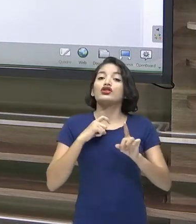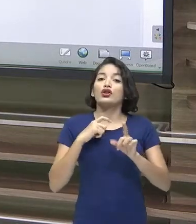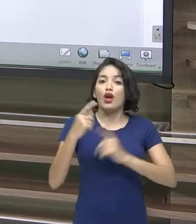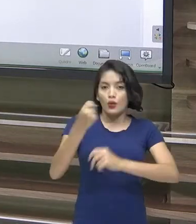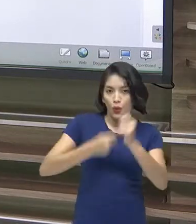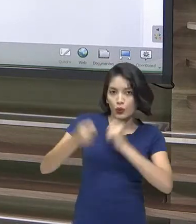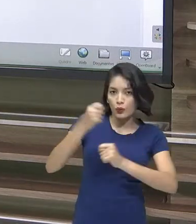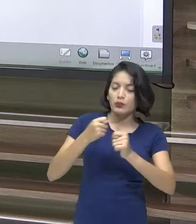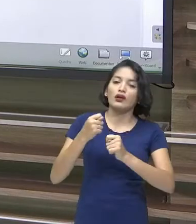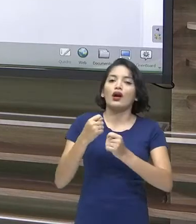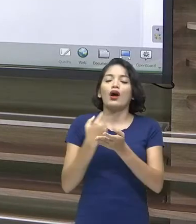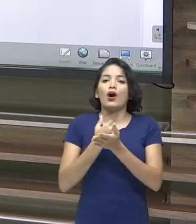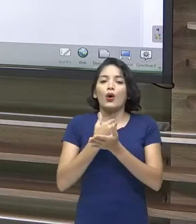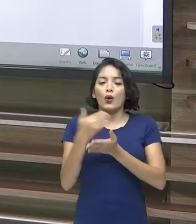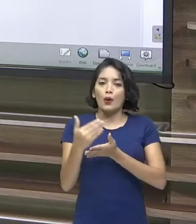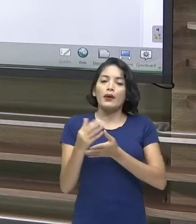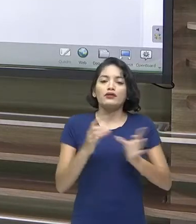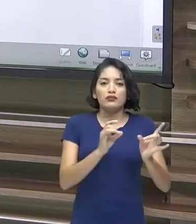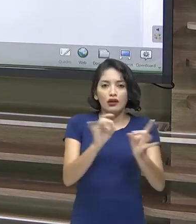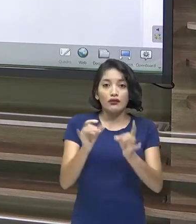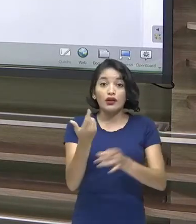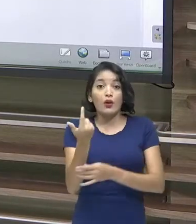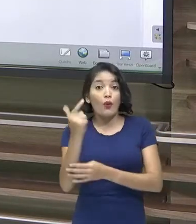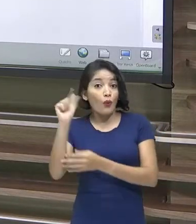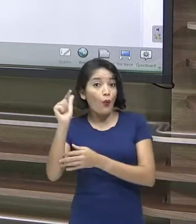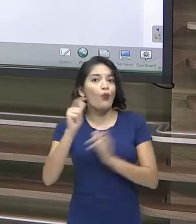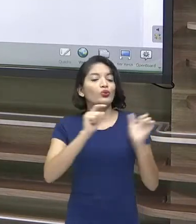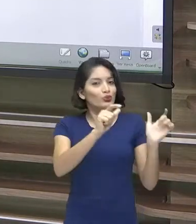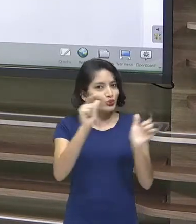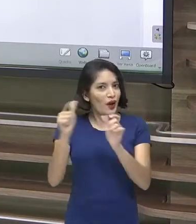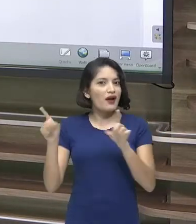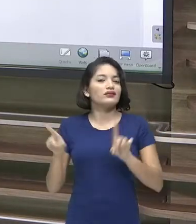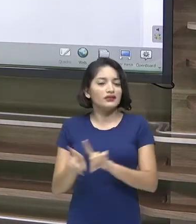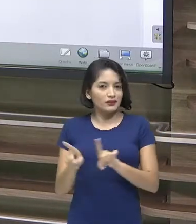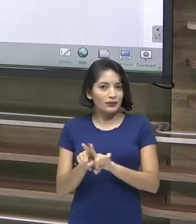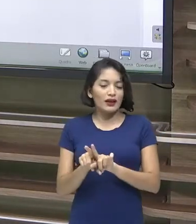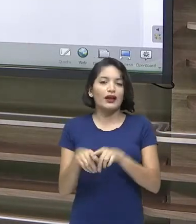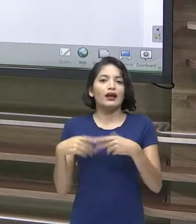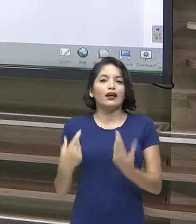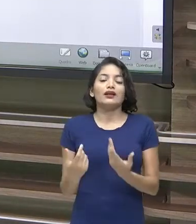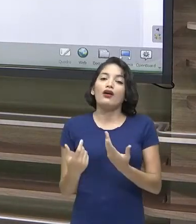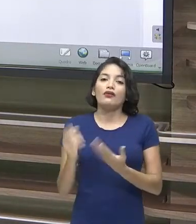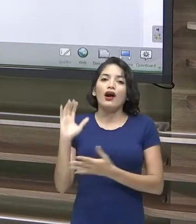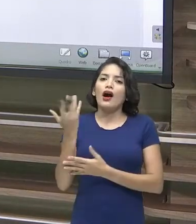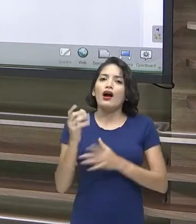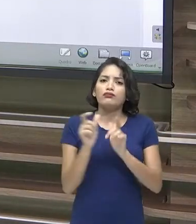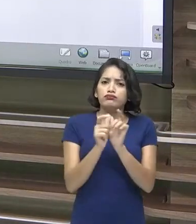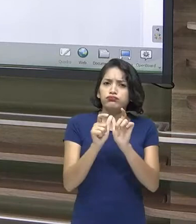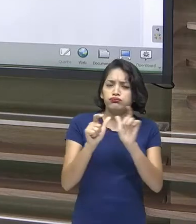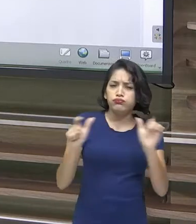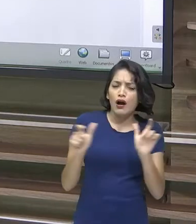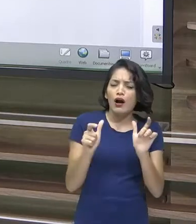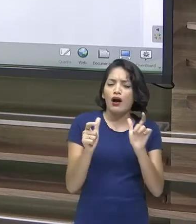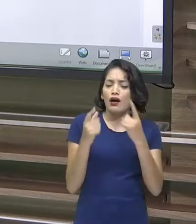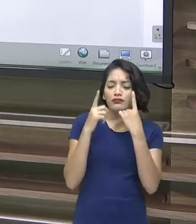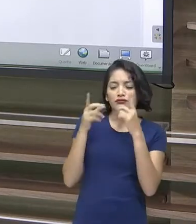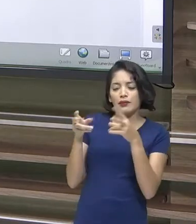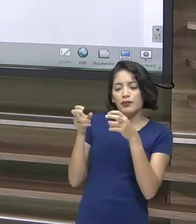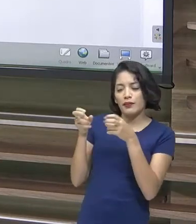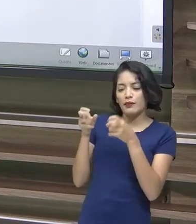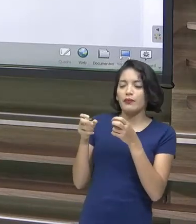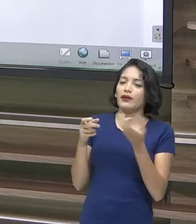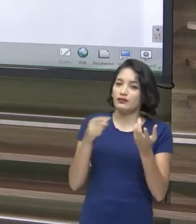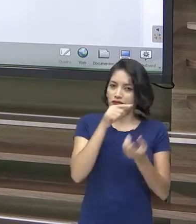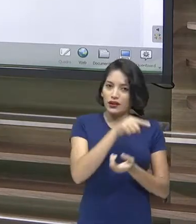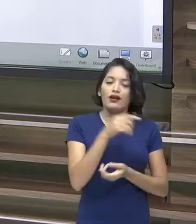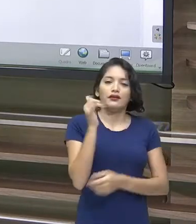eles vão começar a comercializar com outros lugares. E isso ali vai aumentar as anteninhas da Inglaterra. Para